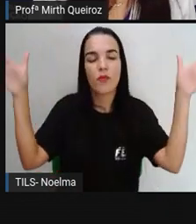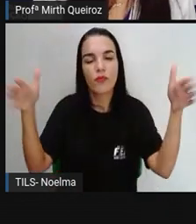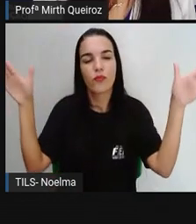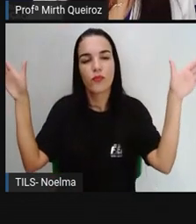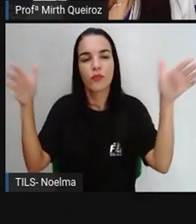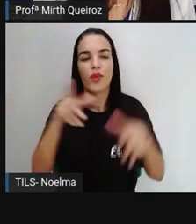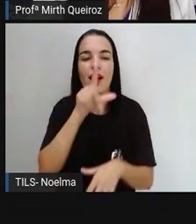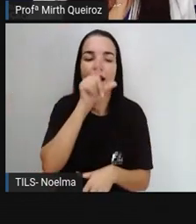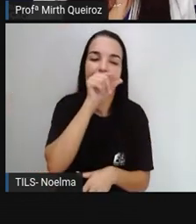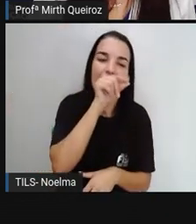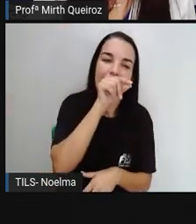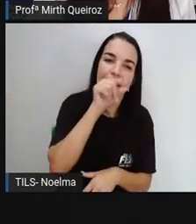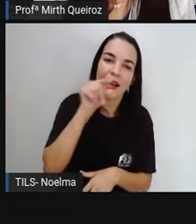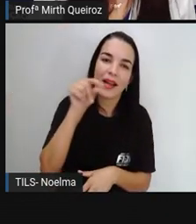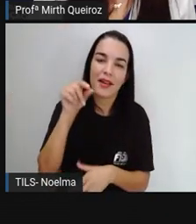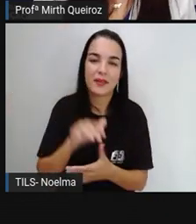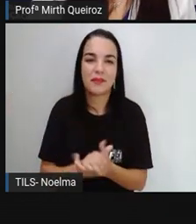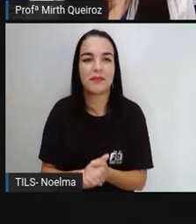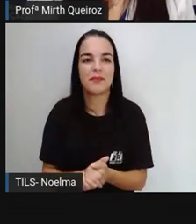para cantar.